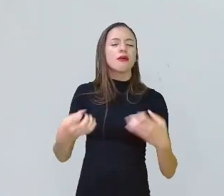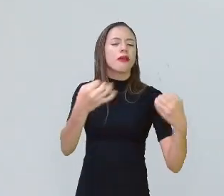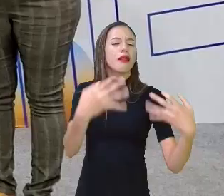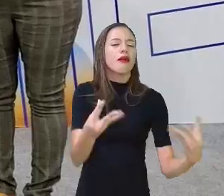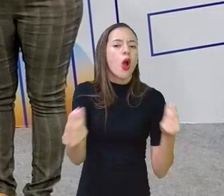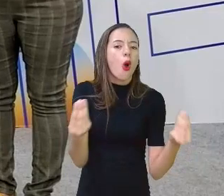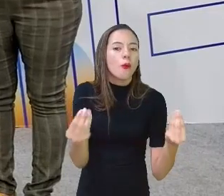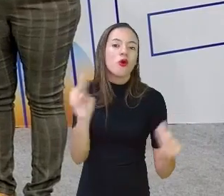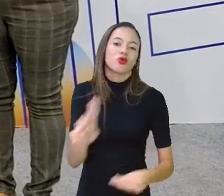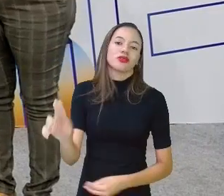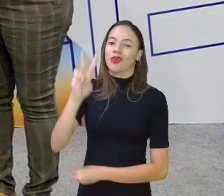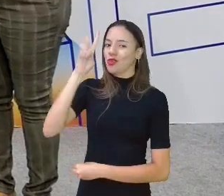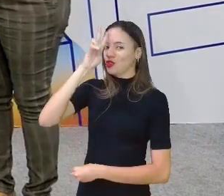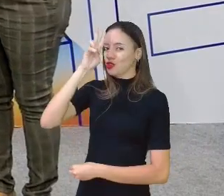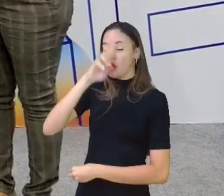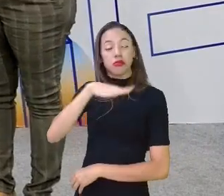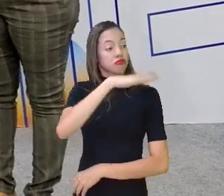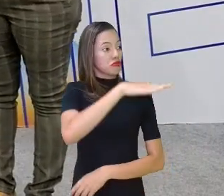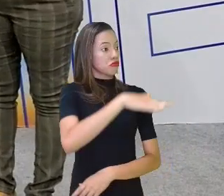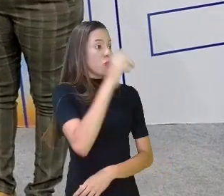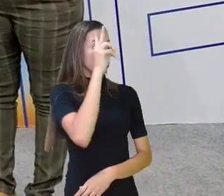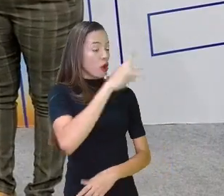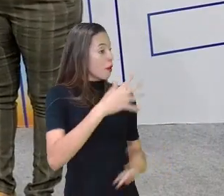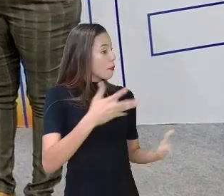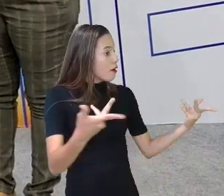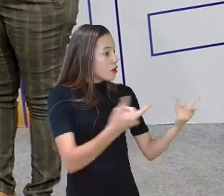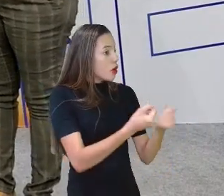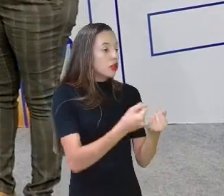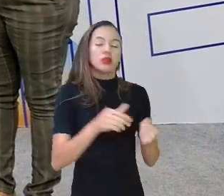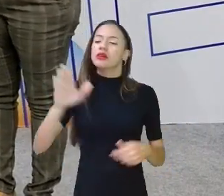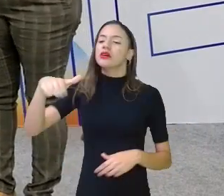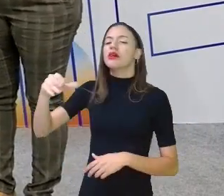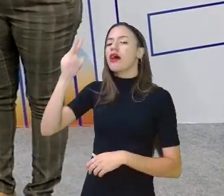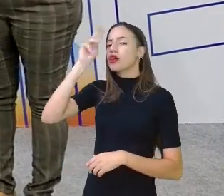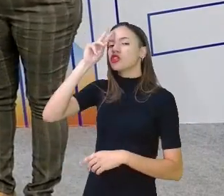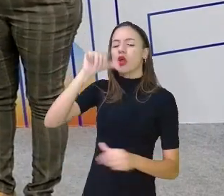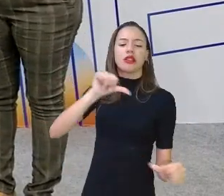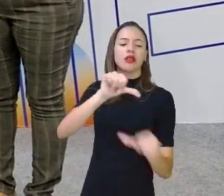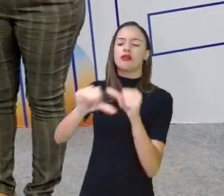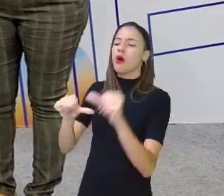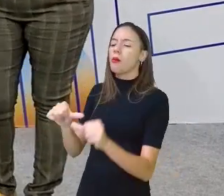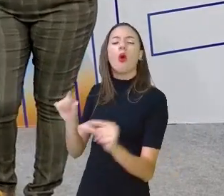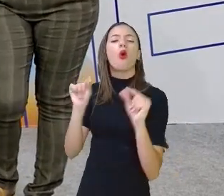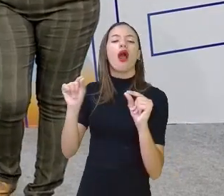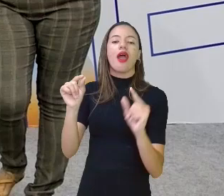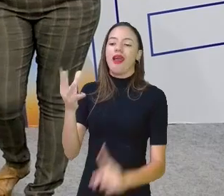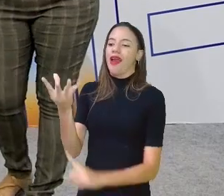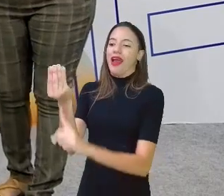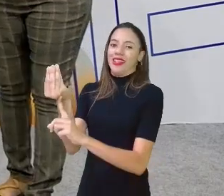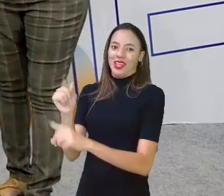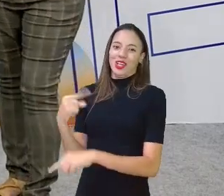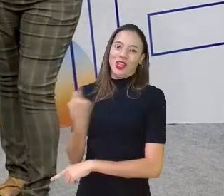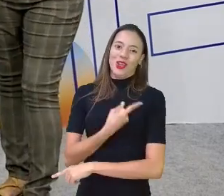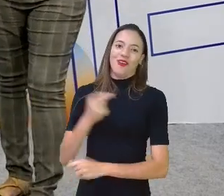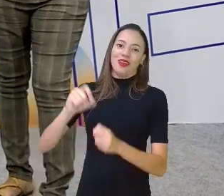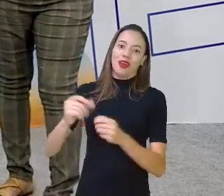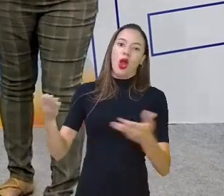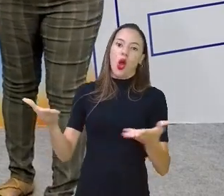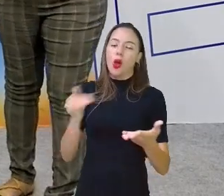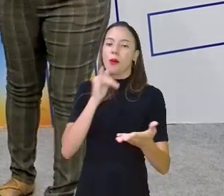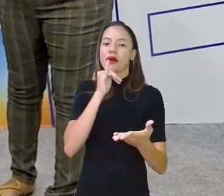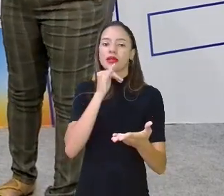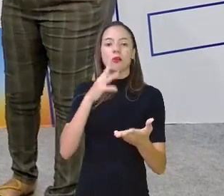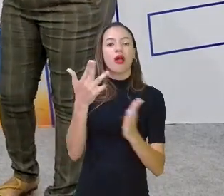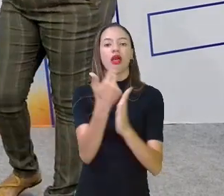história, Né? uma bela história. E essa história virou o quê, né? Virou a arte que a gente faz hoje. Né? O Exato. desenho com luz